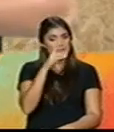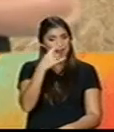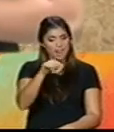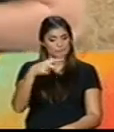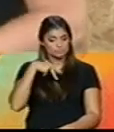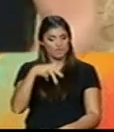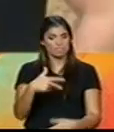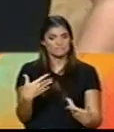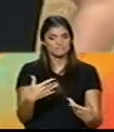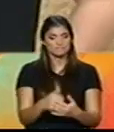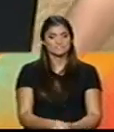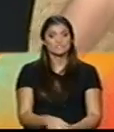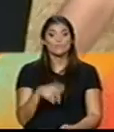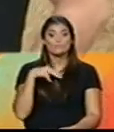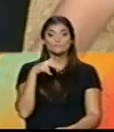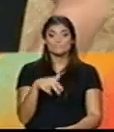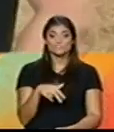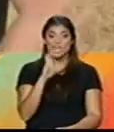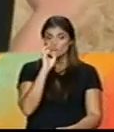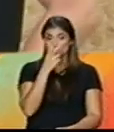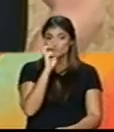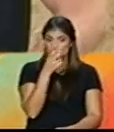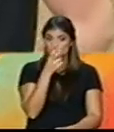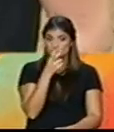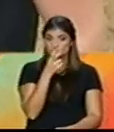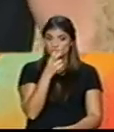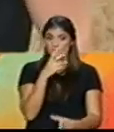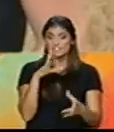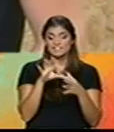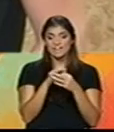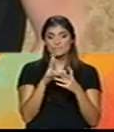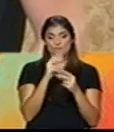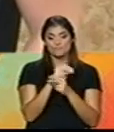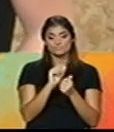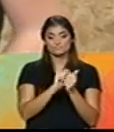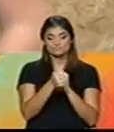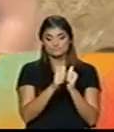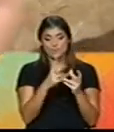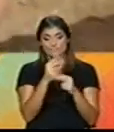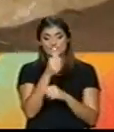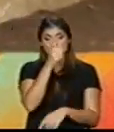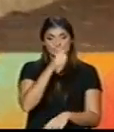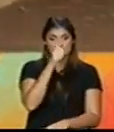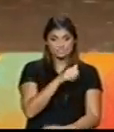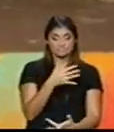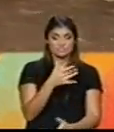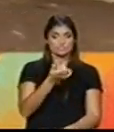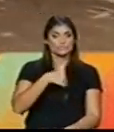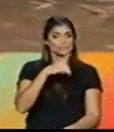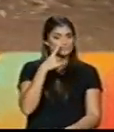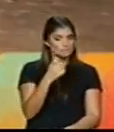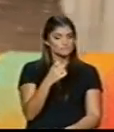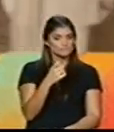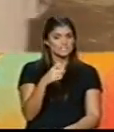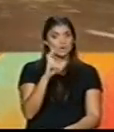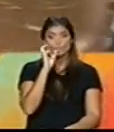Portugal? O português por si é curioso em relação às novas modalidades que surgem, novas atividades. Portanto, temos notado que existe